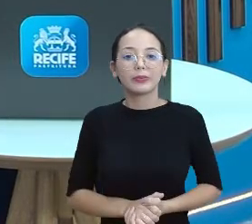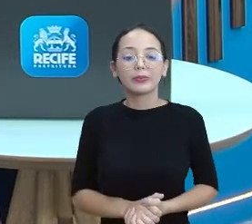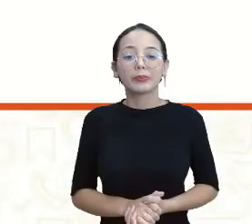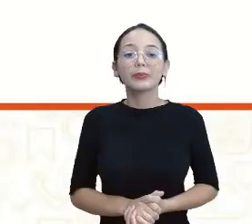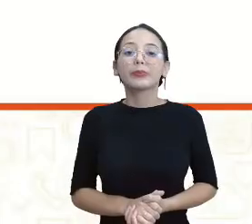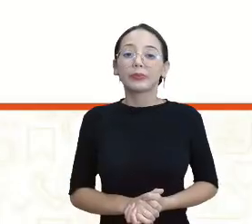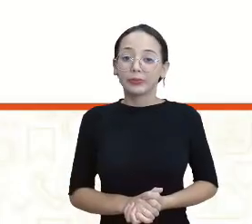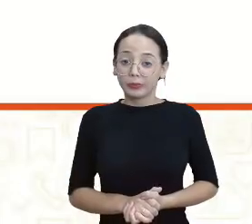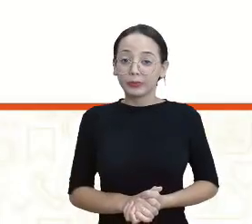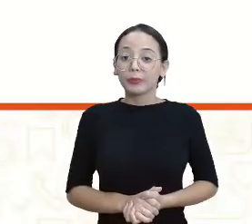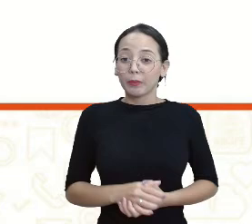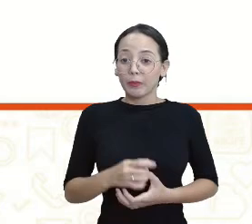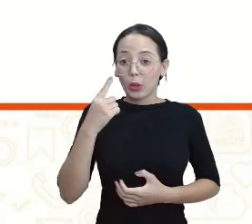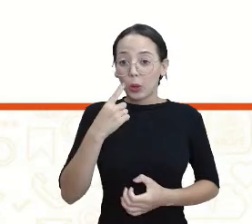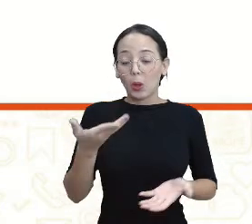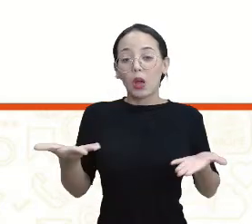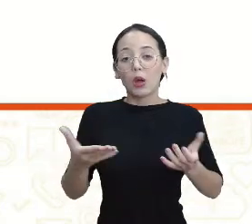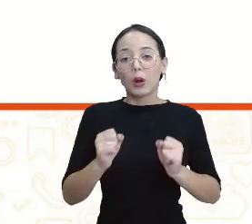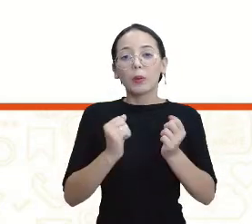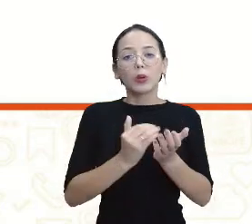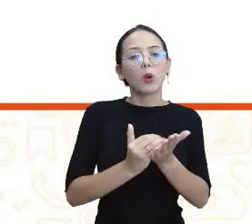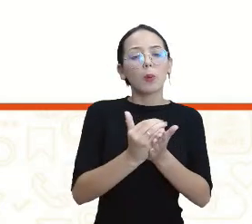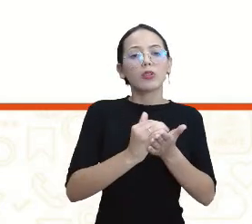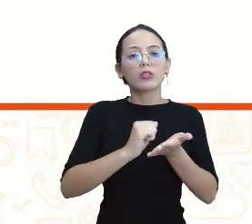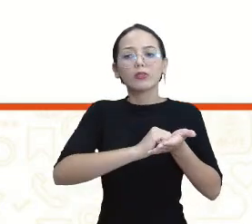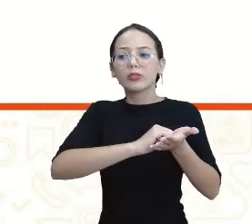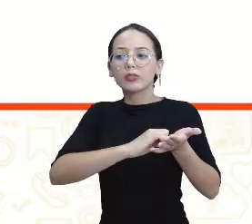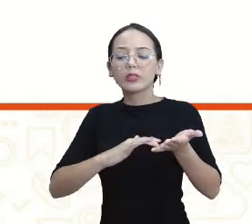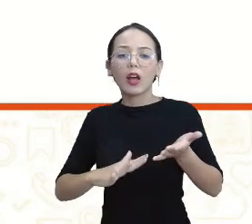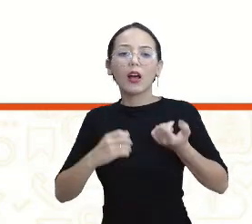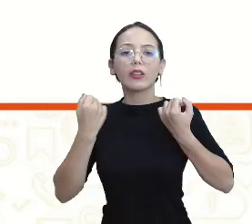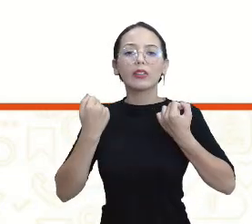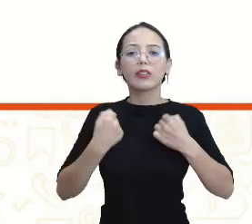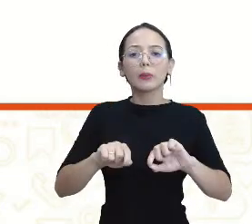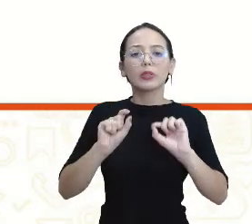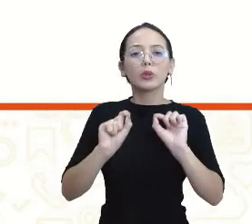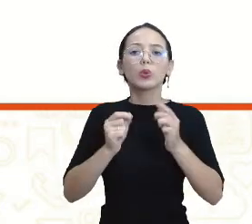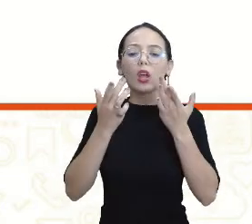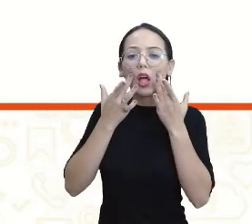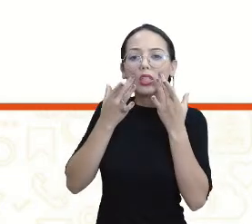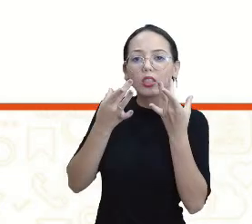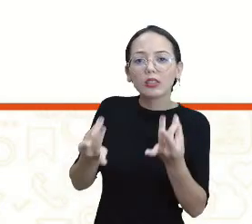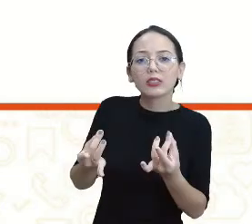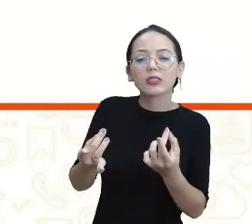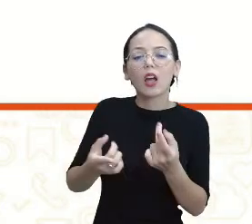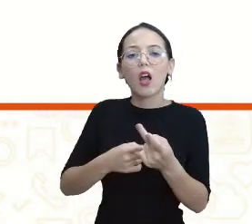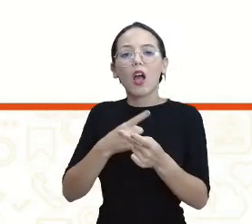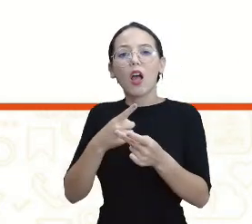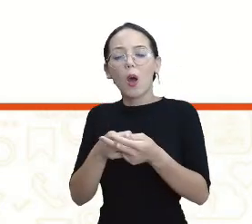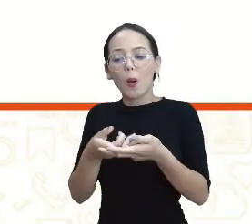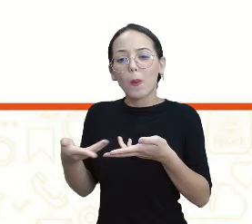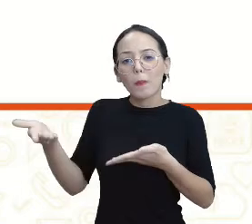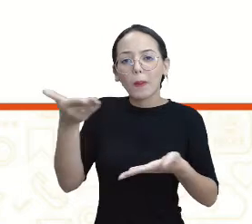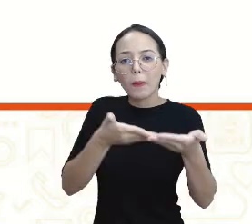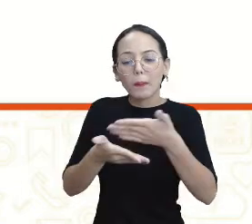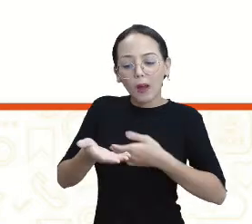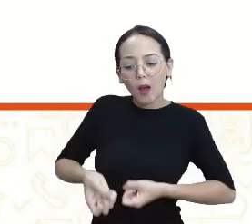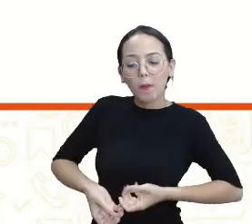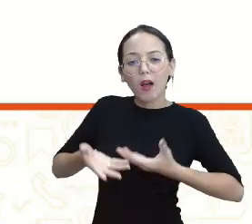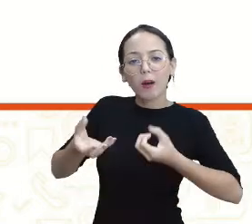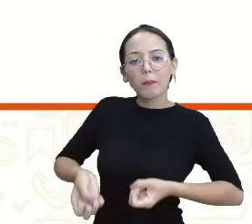Então, veja, a gente pode começar uma atividade que precipita atenção, engajamento, manejo